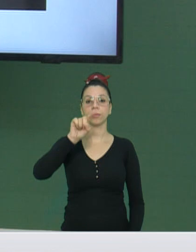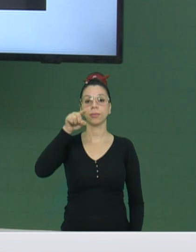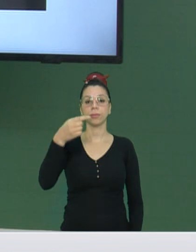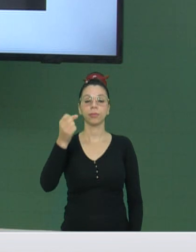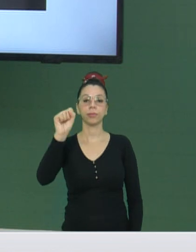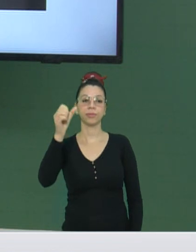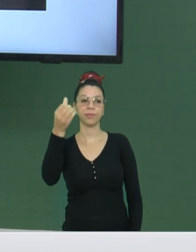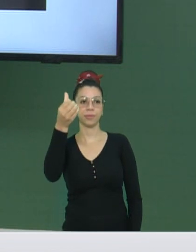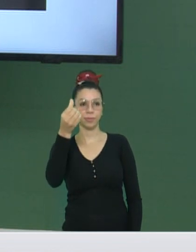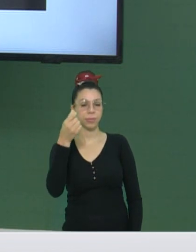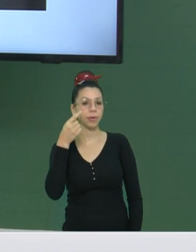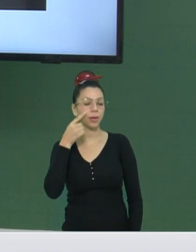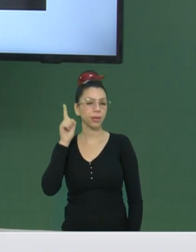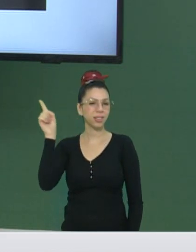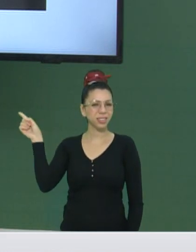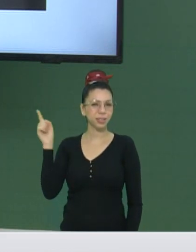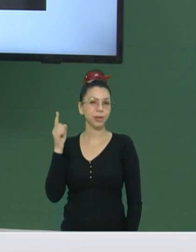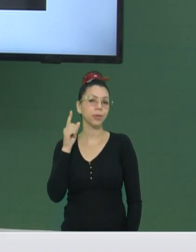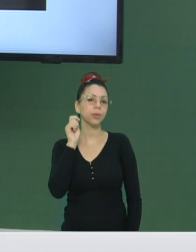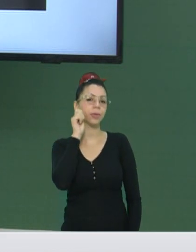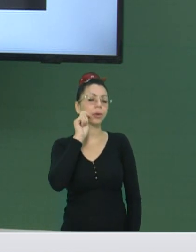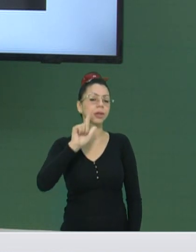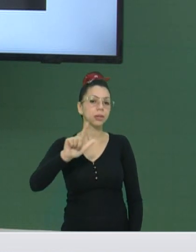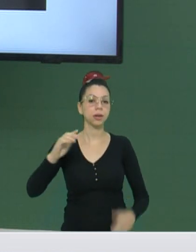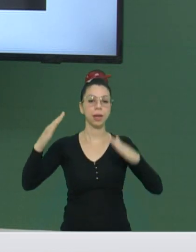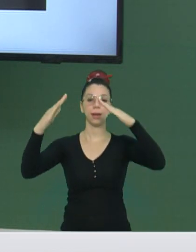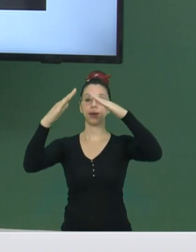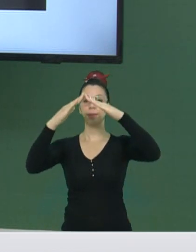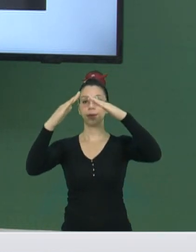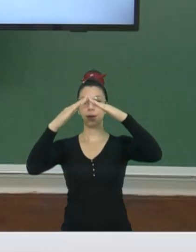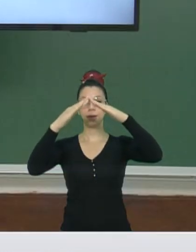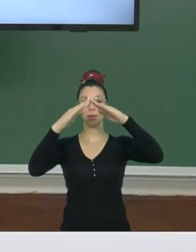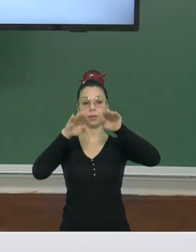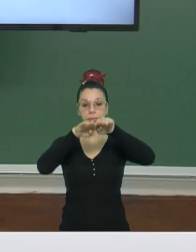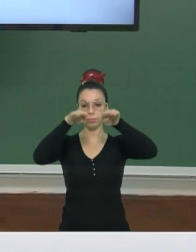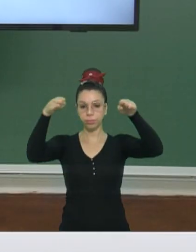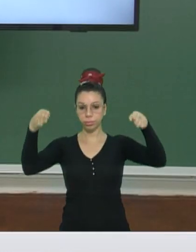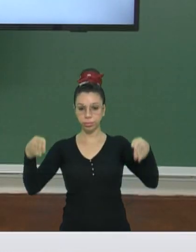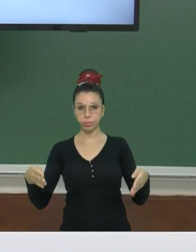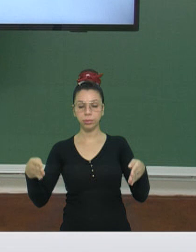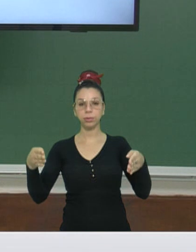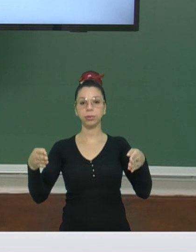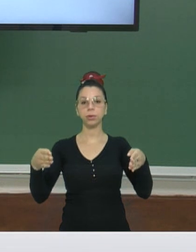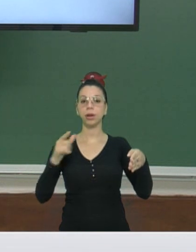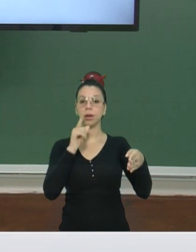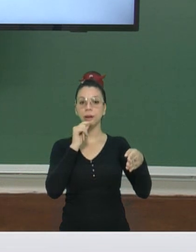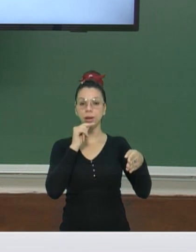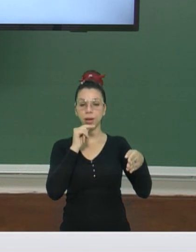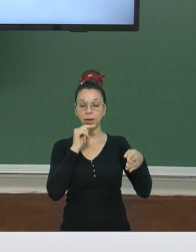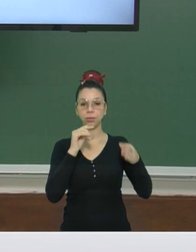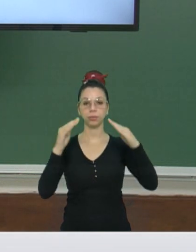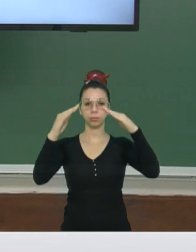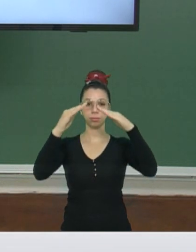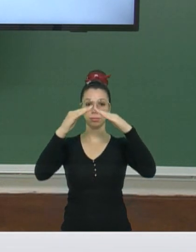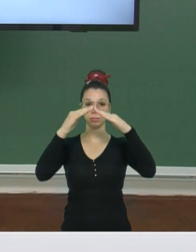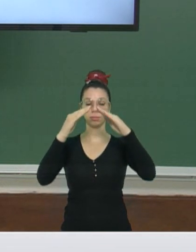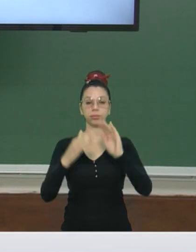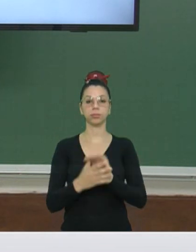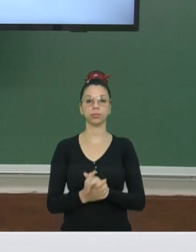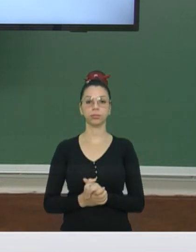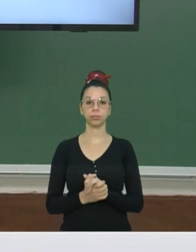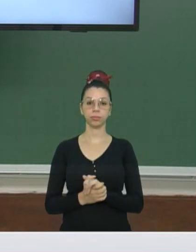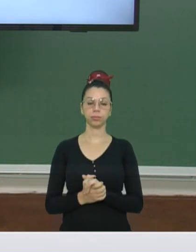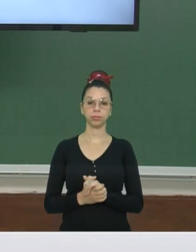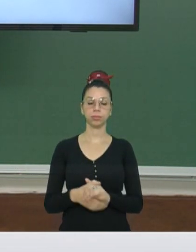0,86%. É esse azulzinho aqui. Caixa lá em cima, no teto, no forro da casa.